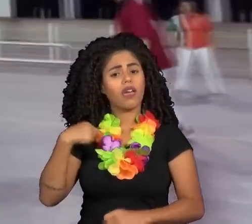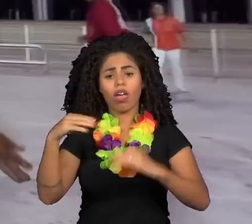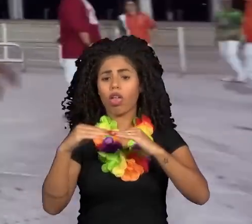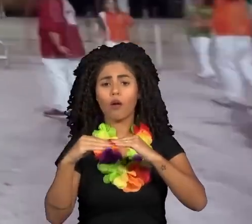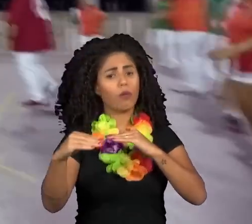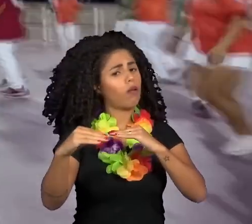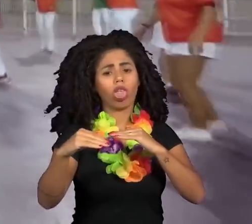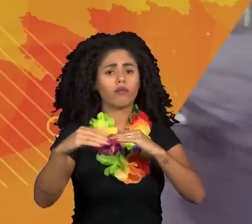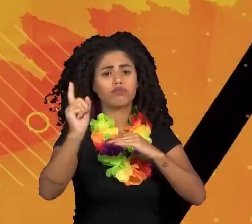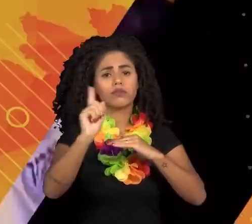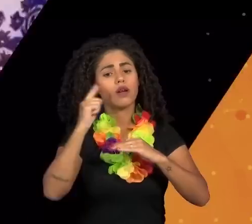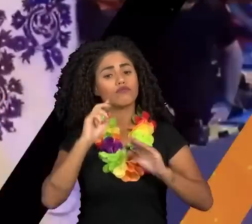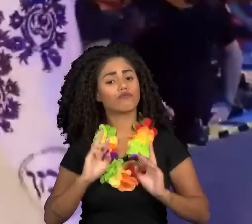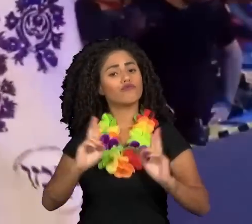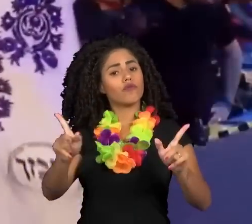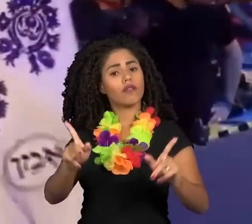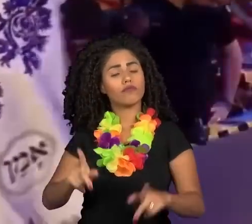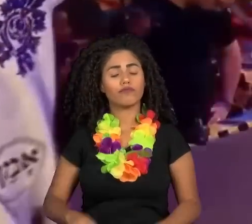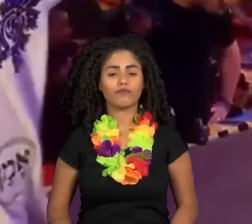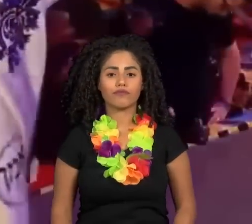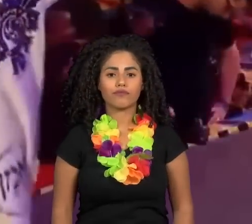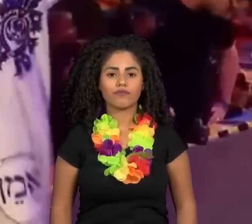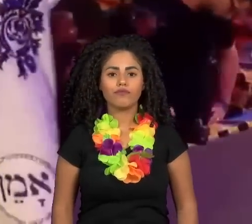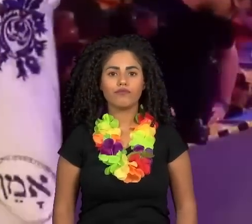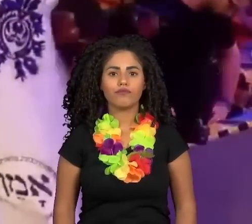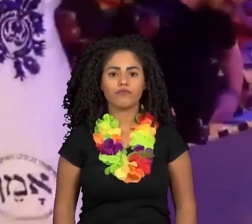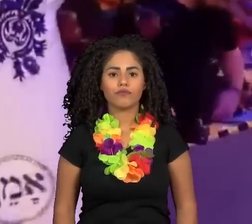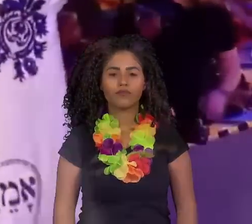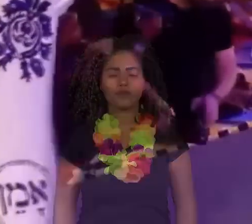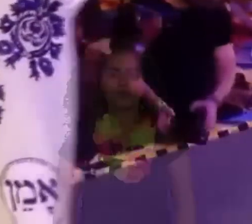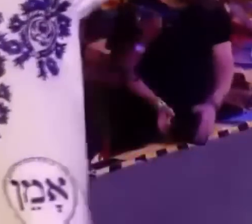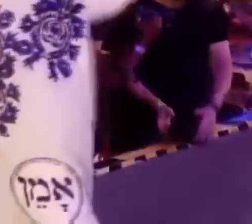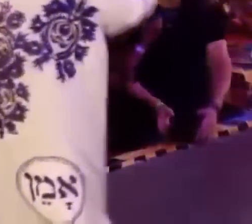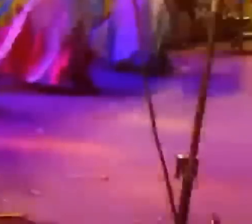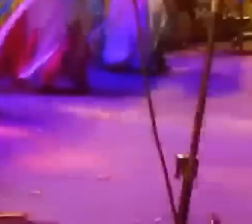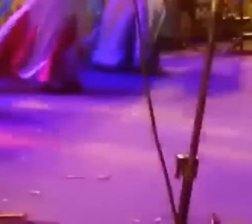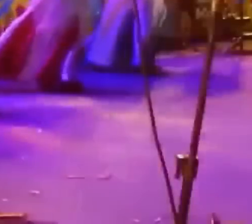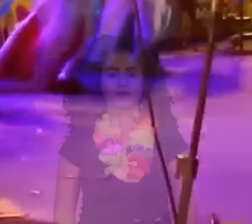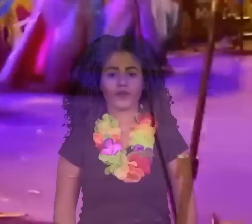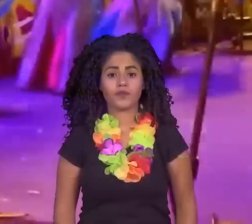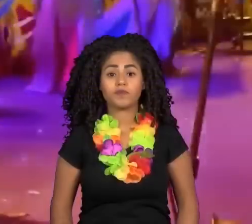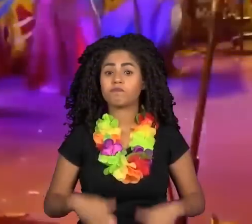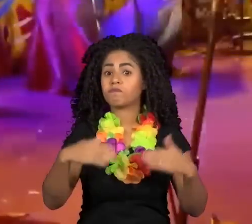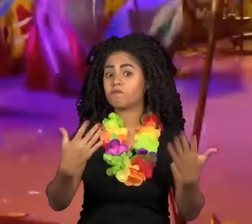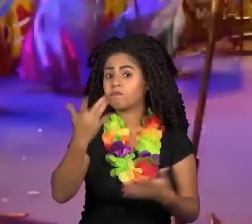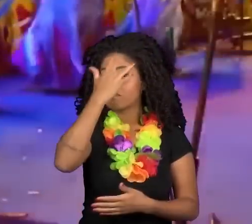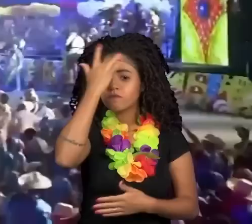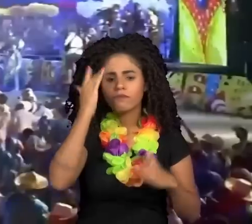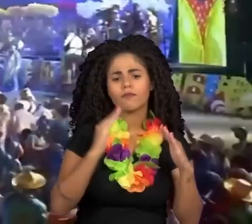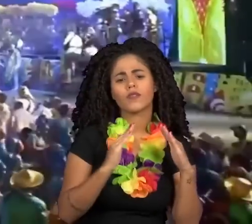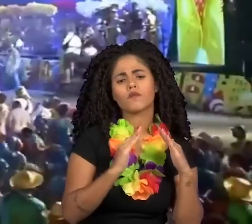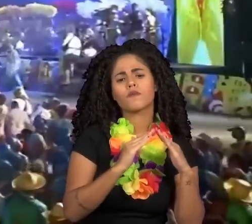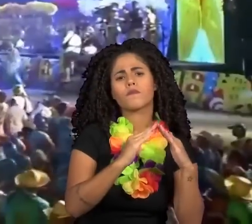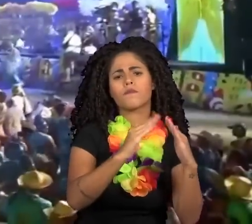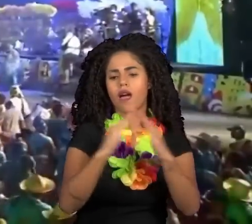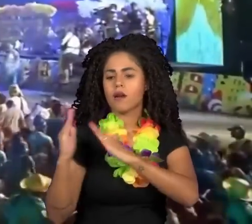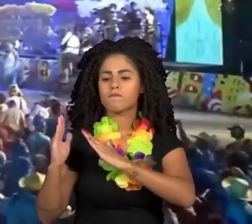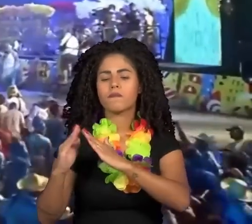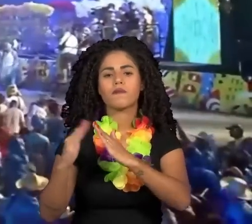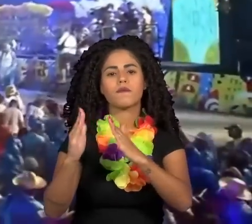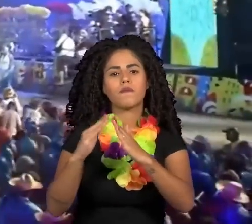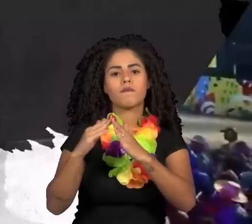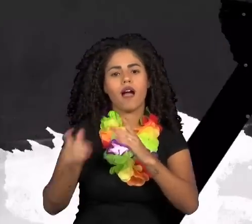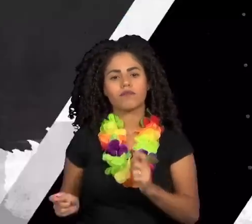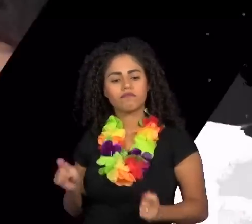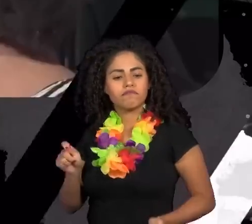do que as pessoas esperam, né? Eu vou mostrar pra vocês o maracatu. A vizinhança entende que essa nação, que esse maracatu, ele é importante